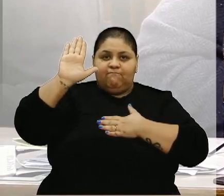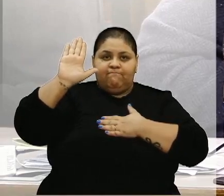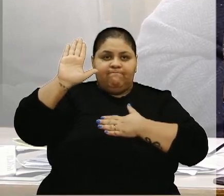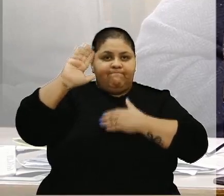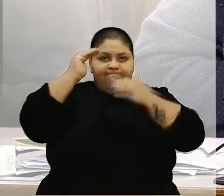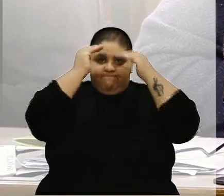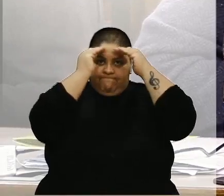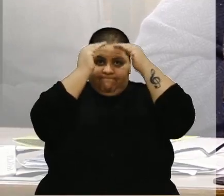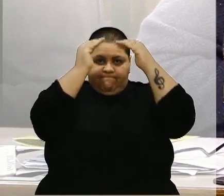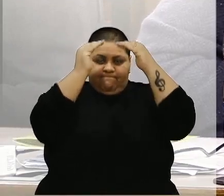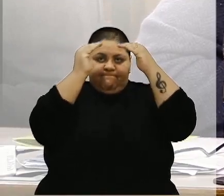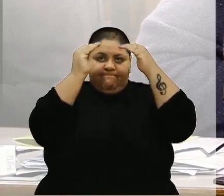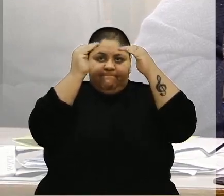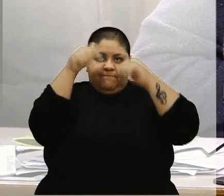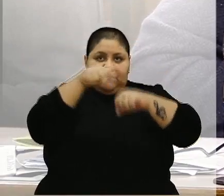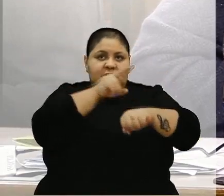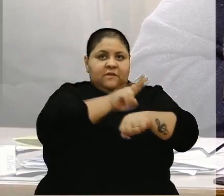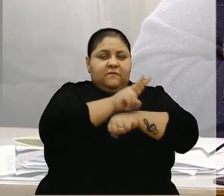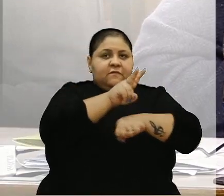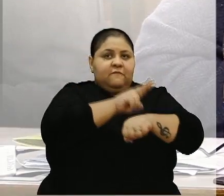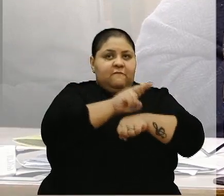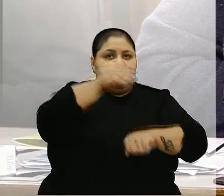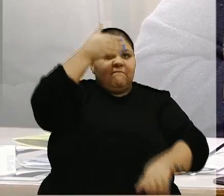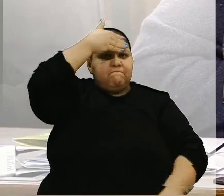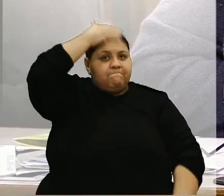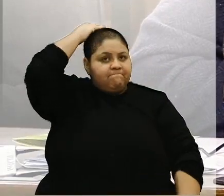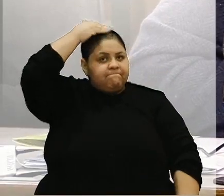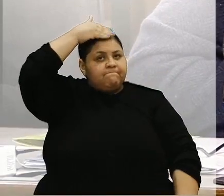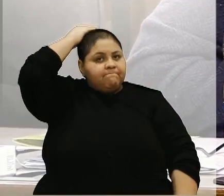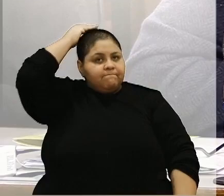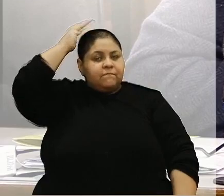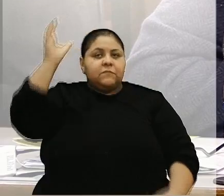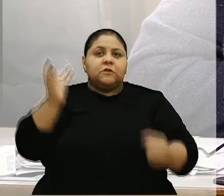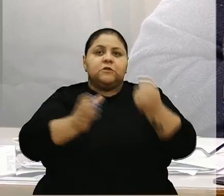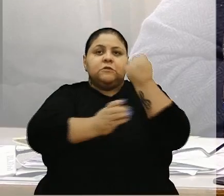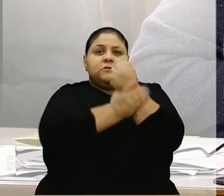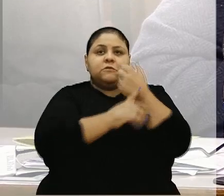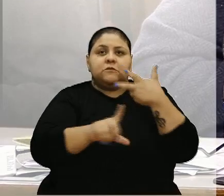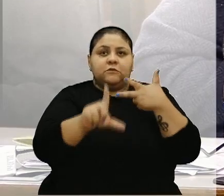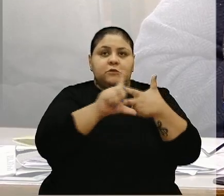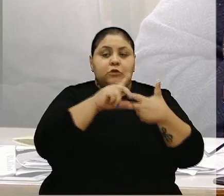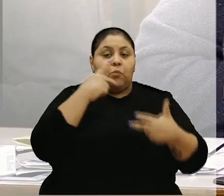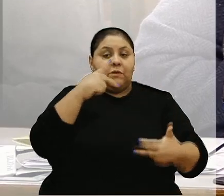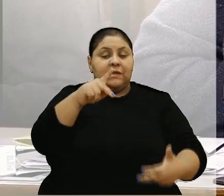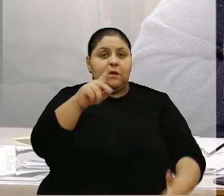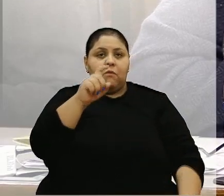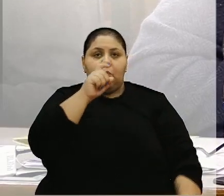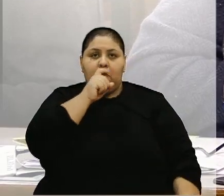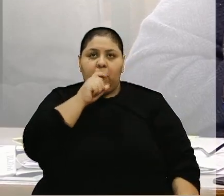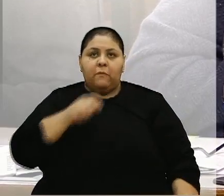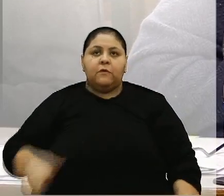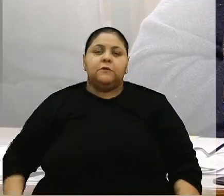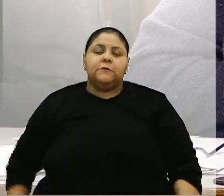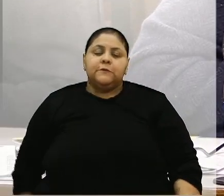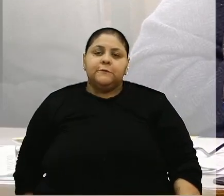a legislatura, a vaga aqui para ele. O Alceu Barbosa Velho, né, garantiu então a legislatura para o teu pai. E foi um excelente vereador. Então,